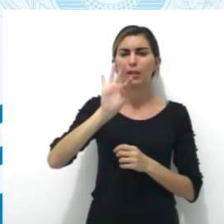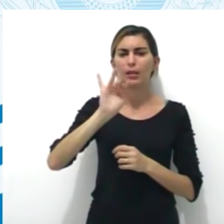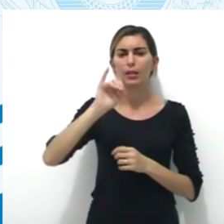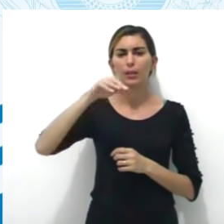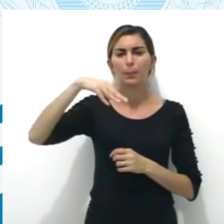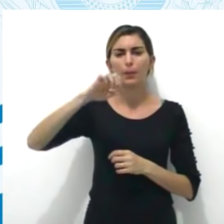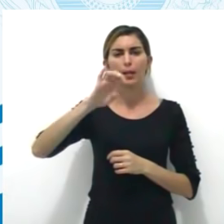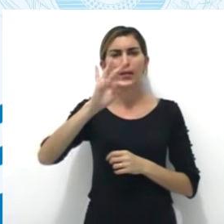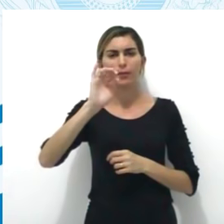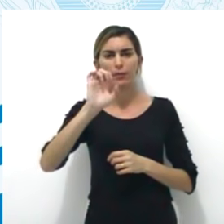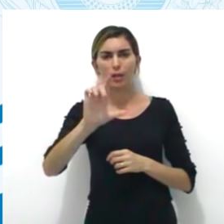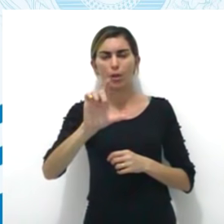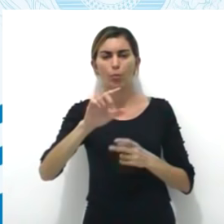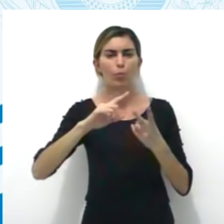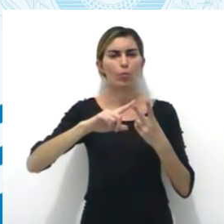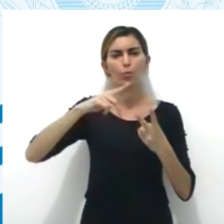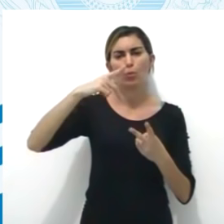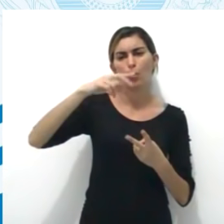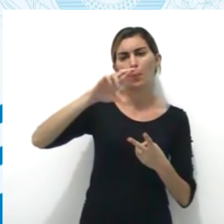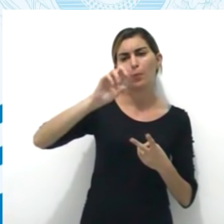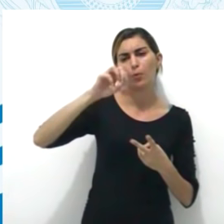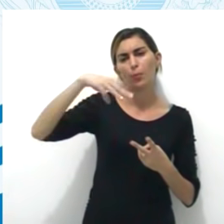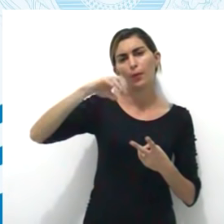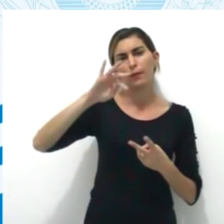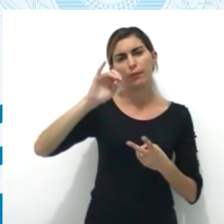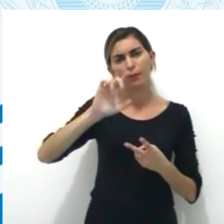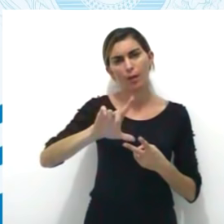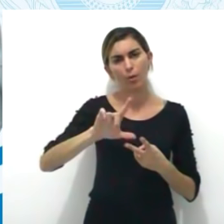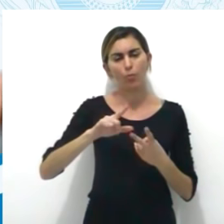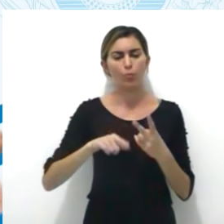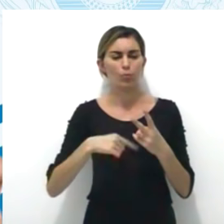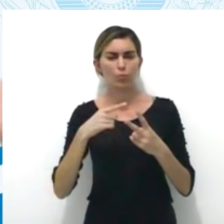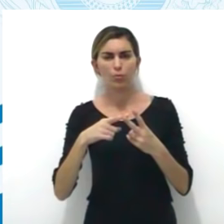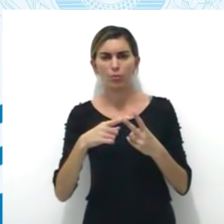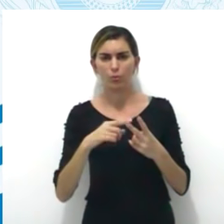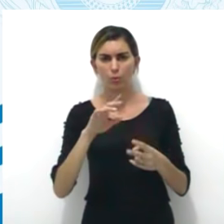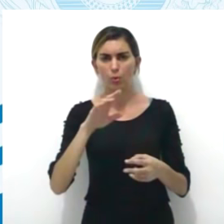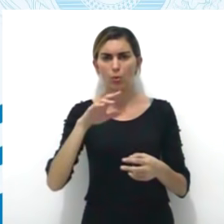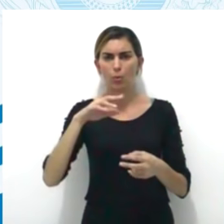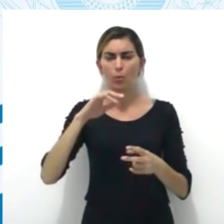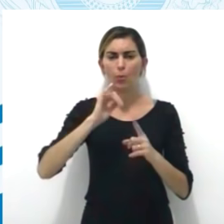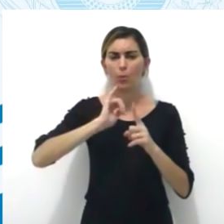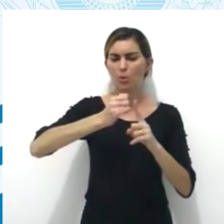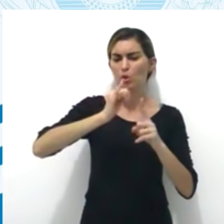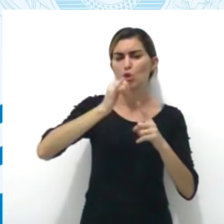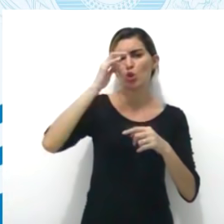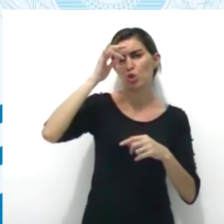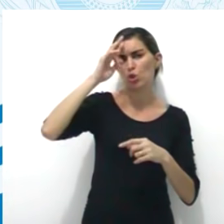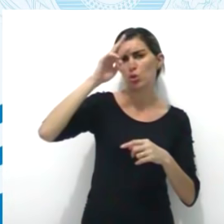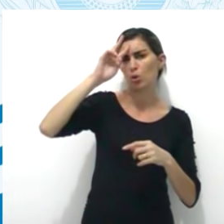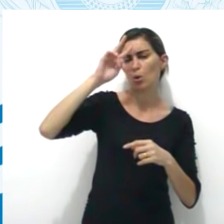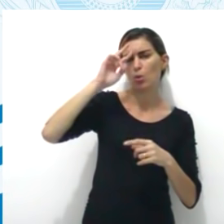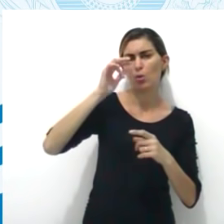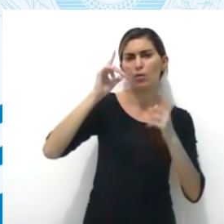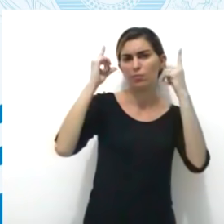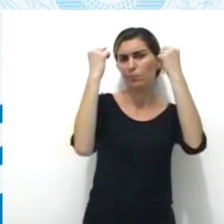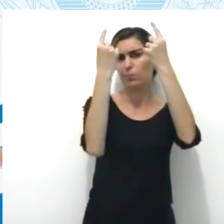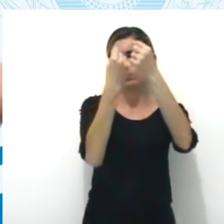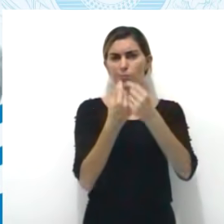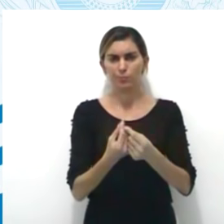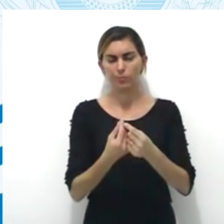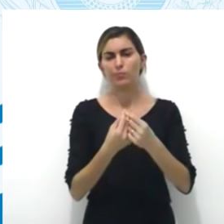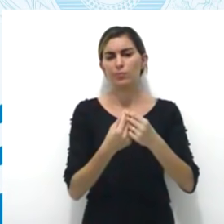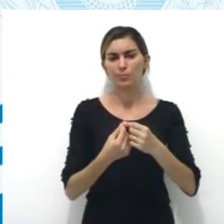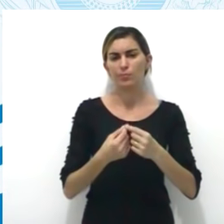Epimeteu e Prometeu, não é isso? Então, o mito da criação do homem se originou com